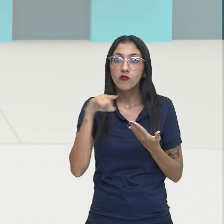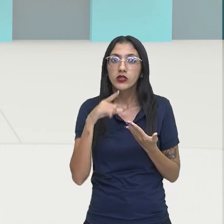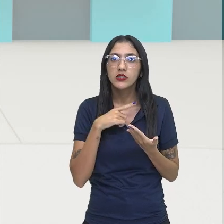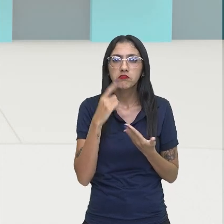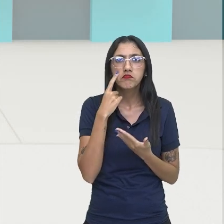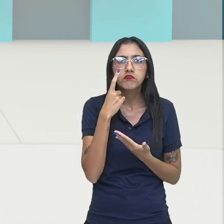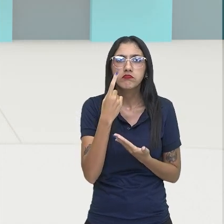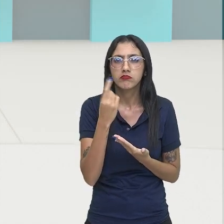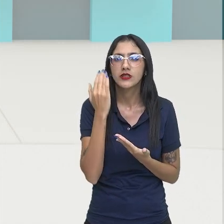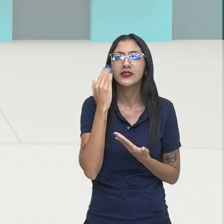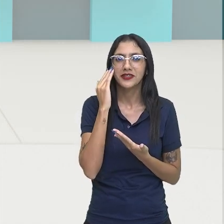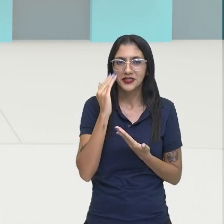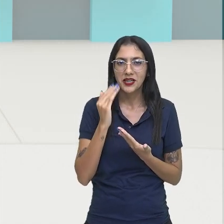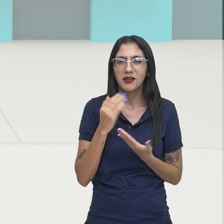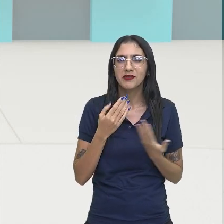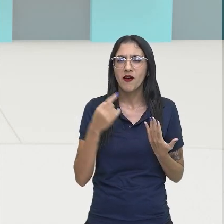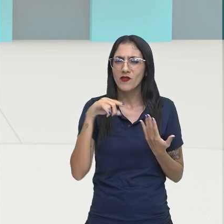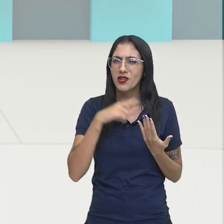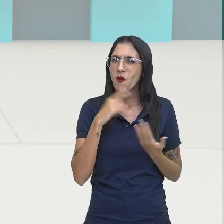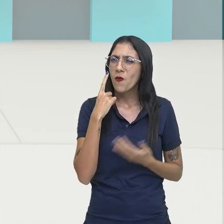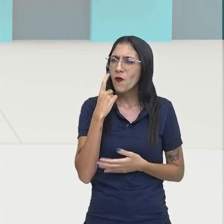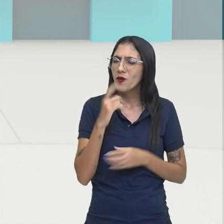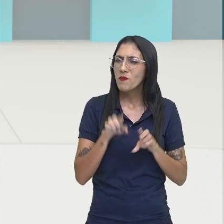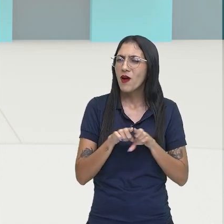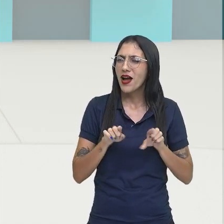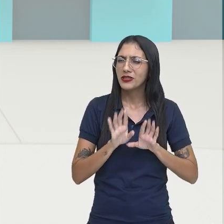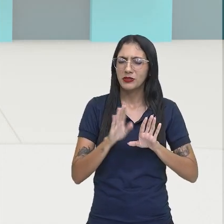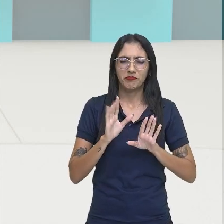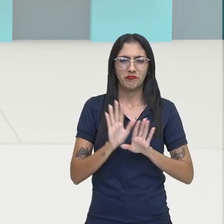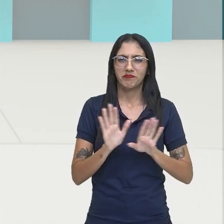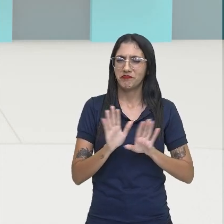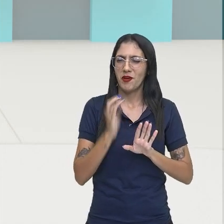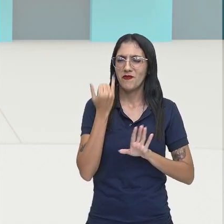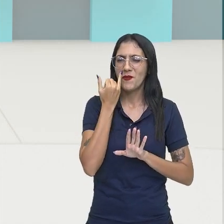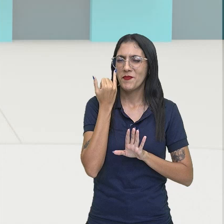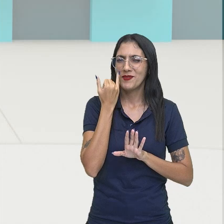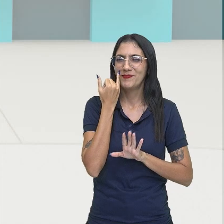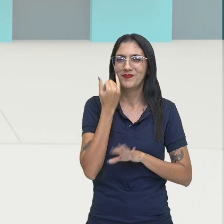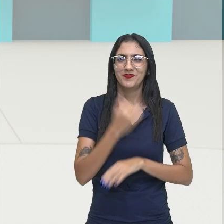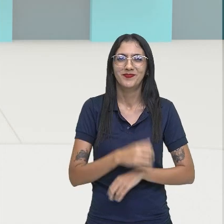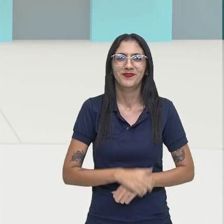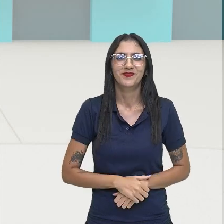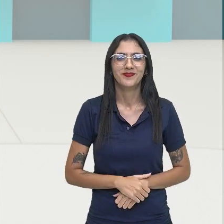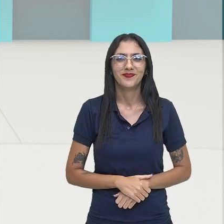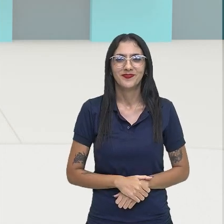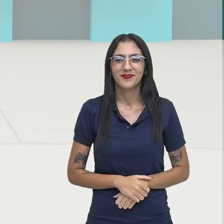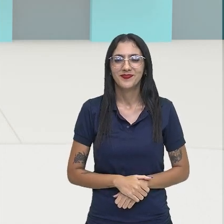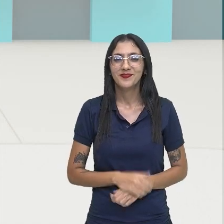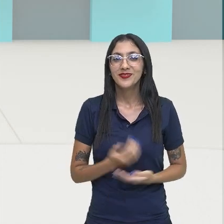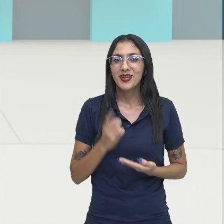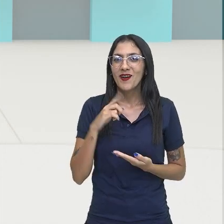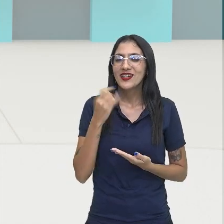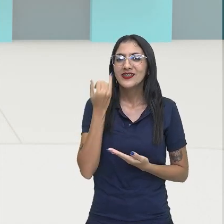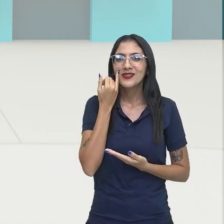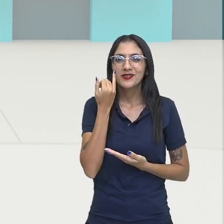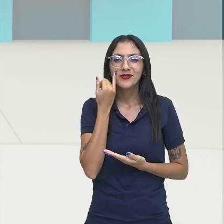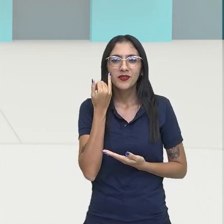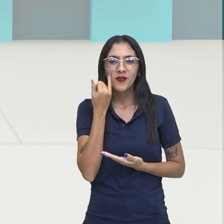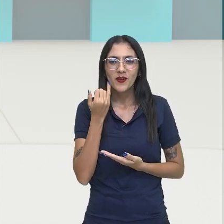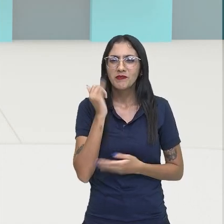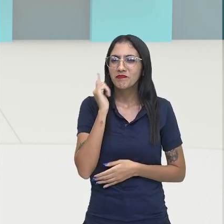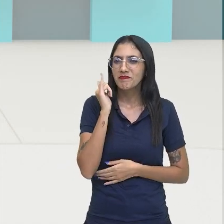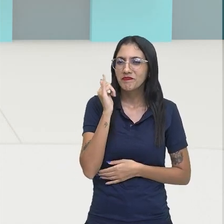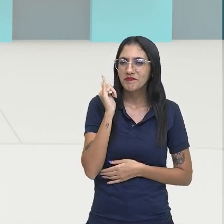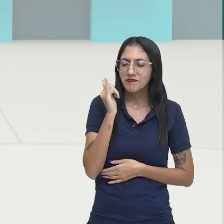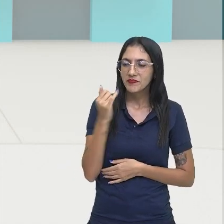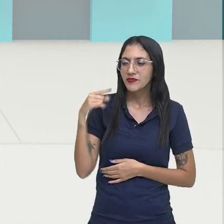por completo. Ficaram curiosos, né? Mas vai ficar aí no ar essa informação. E aí a gente tem um enredo, que é a história. Se você for contar uma história aí para